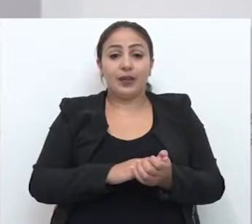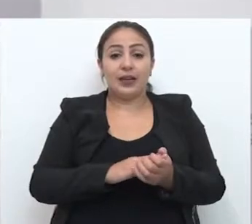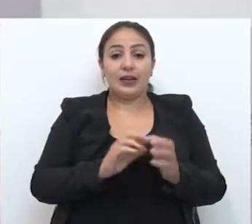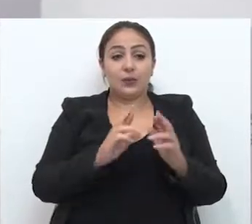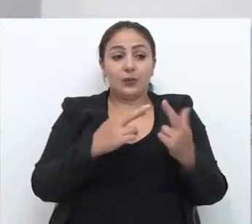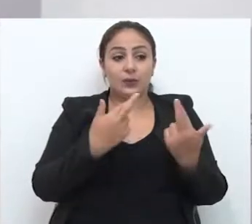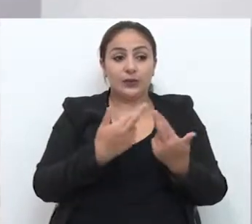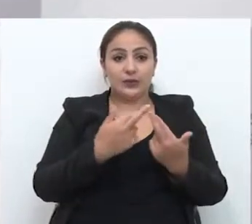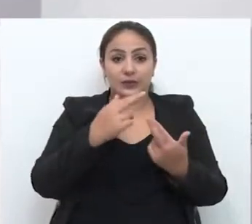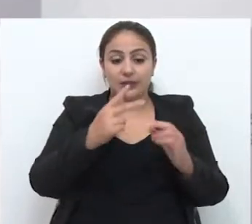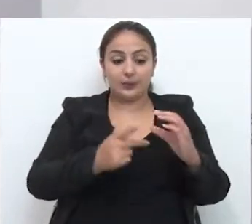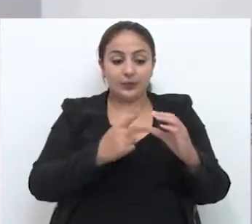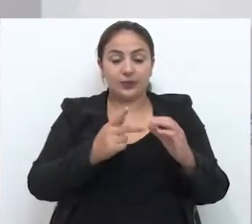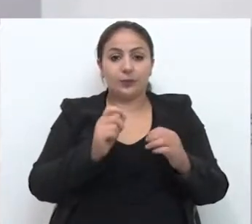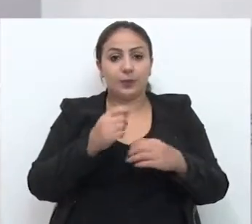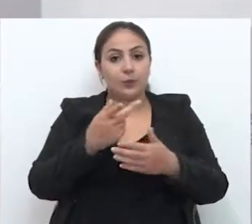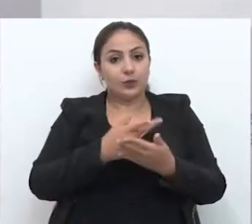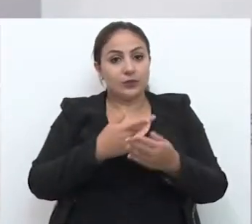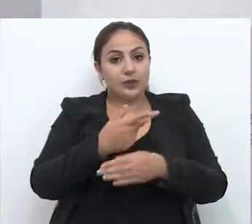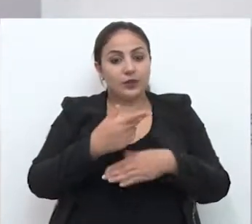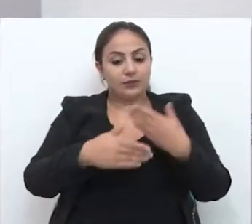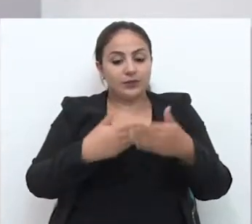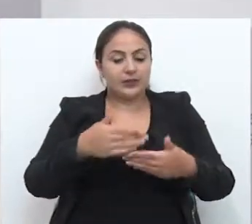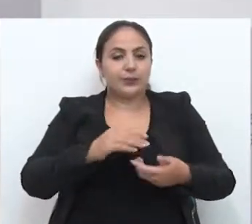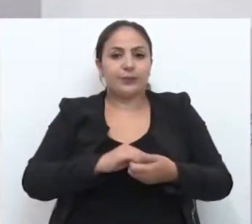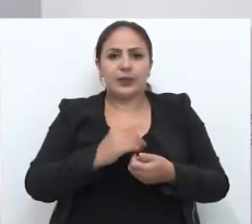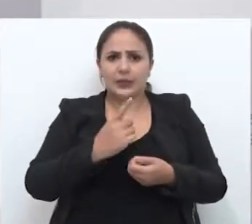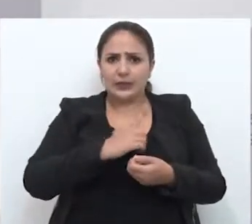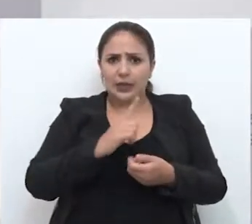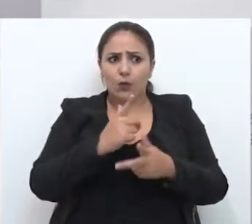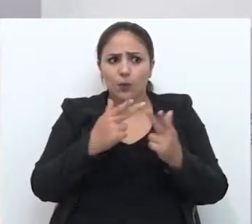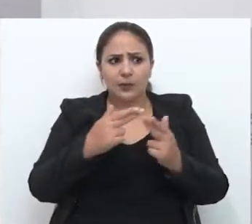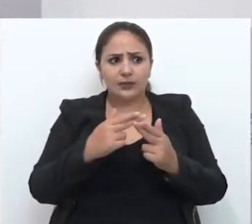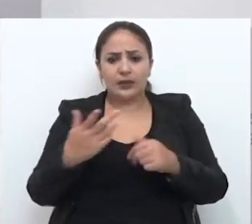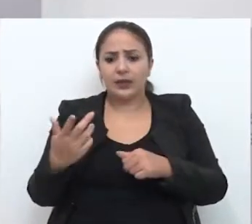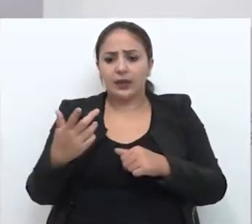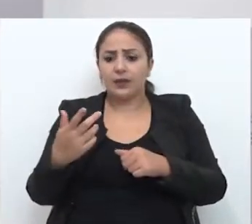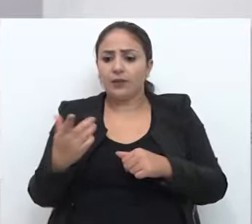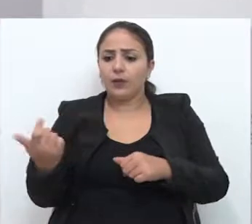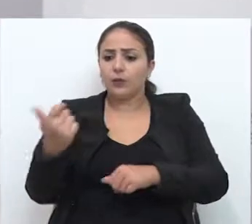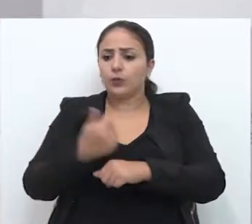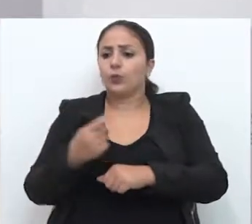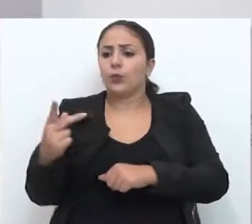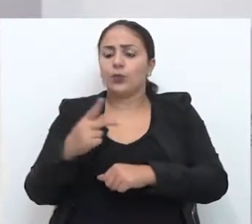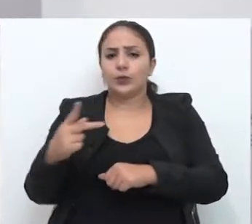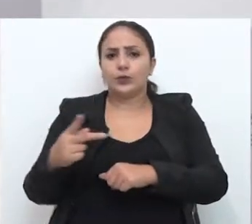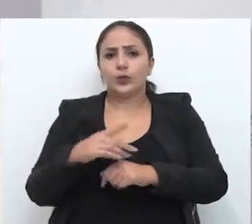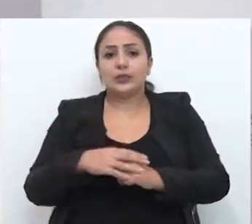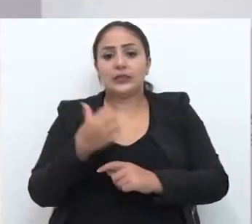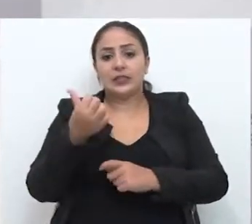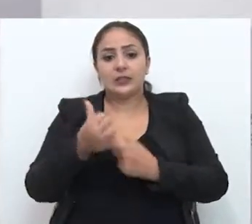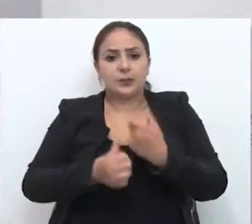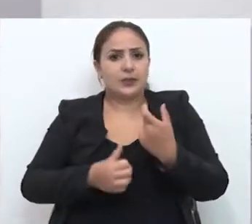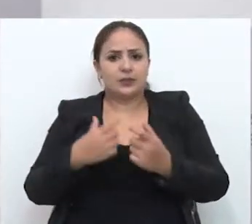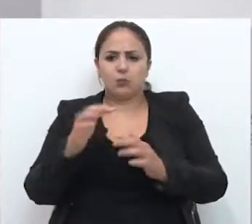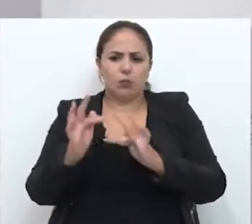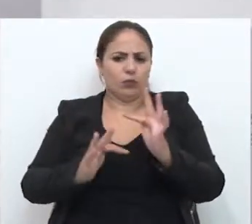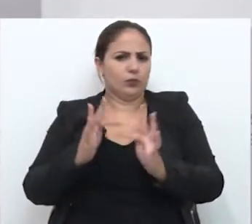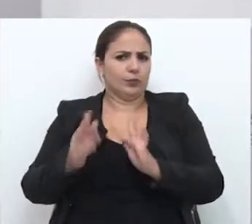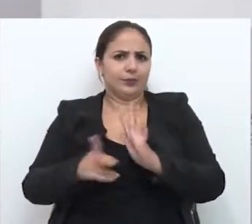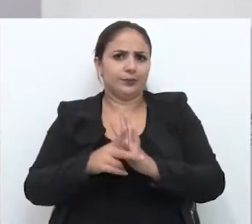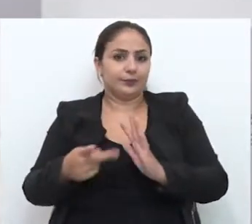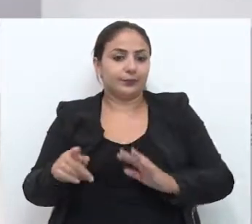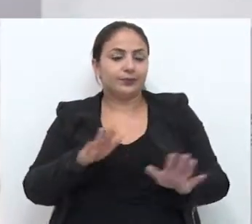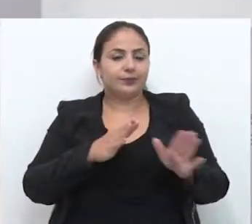que acaba assumindo turmas, que não é a função dela, assumem turmas às vezes por 6 meses, em alguns casos